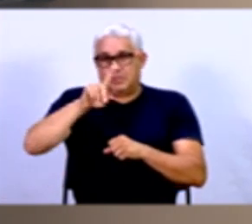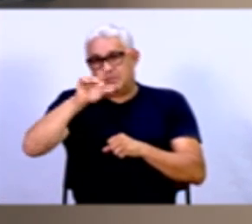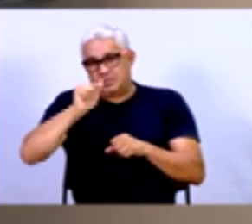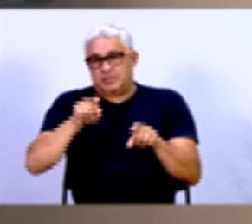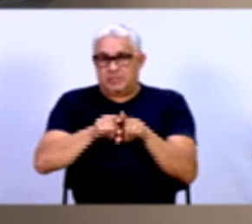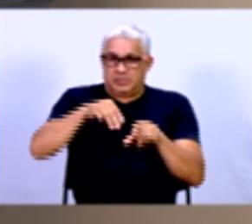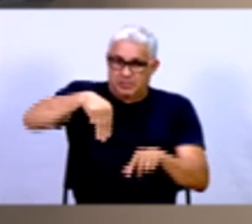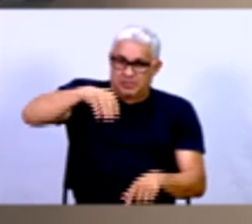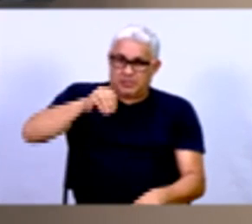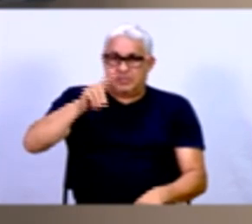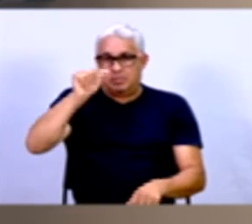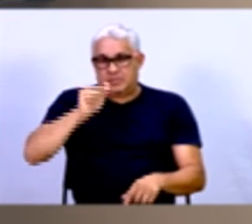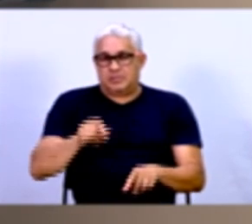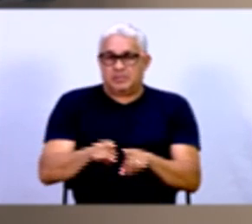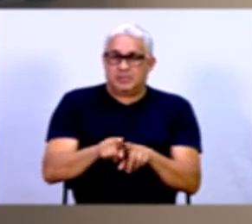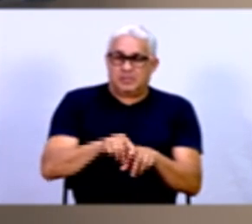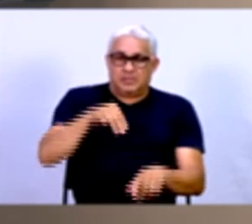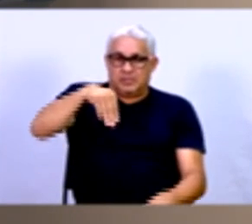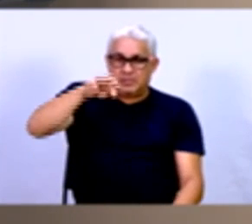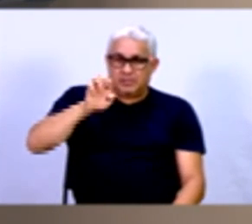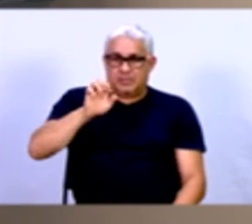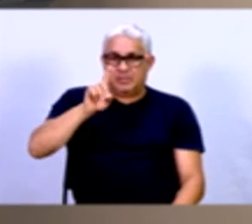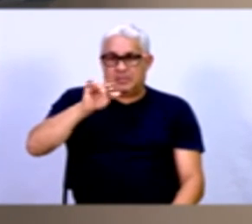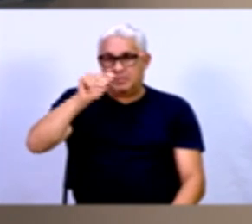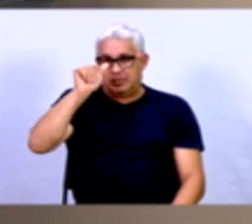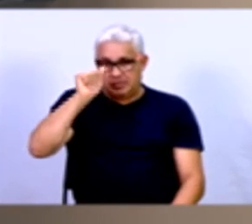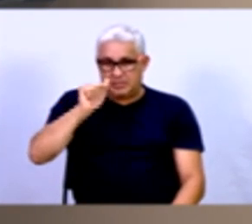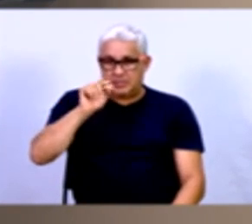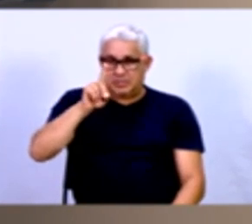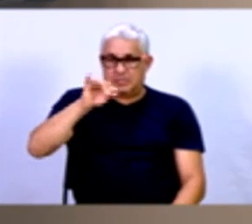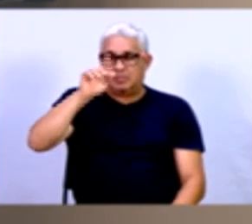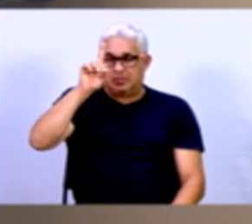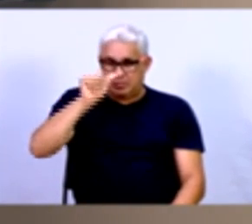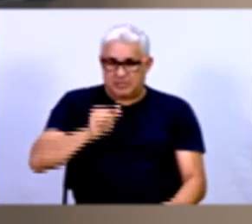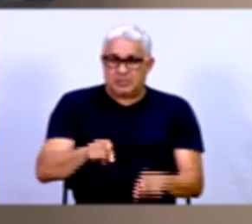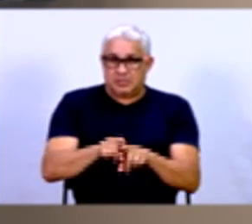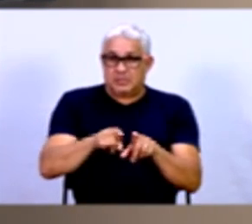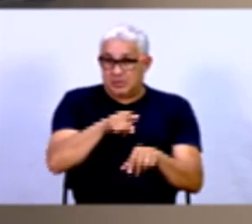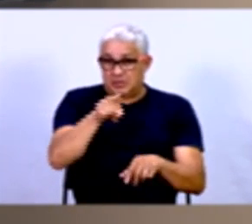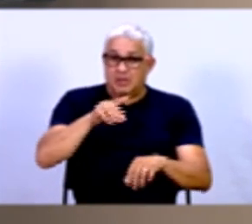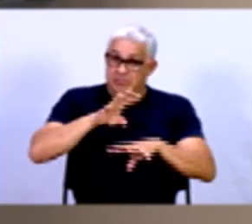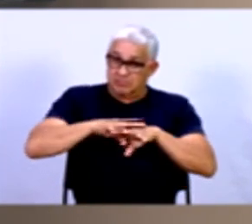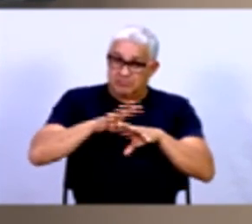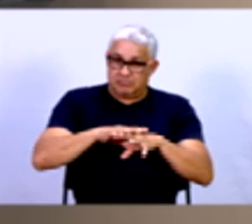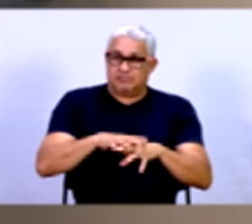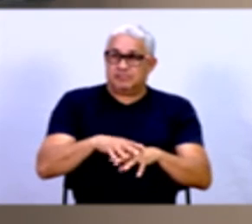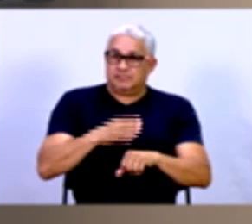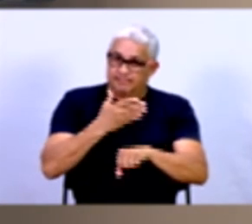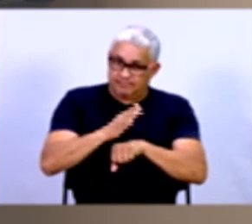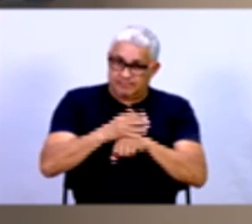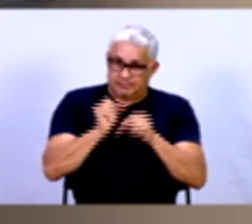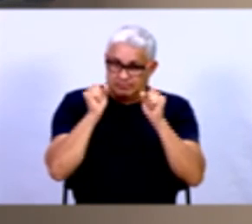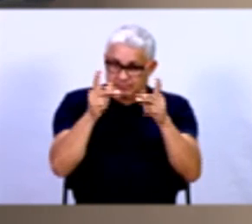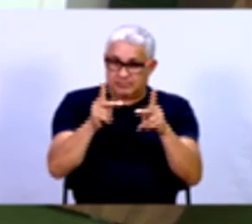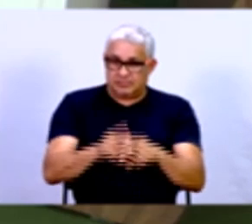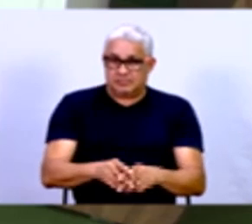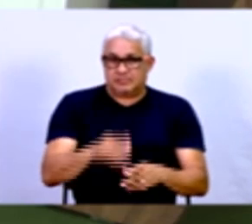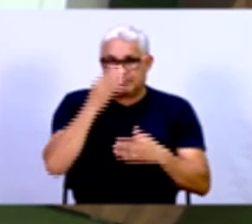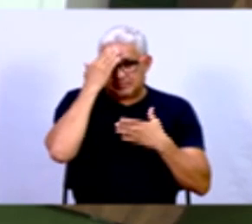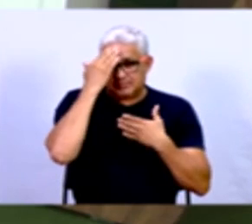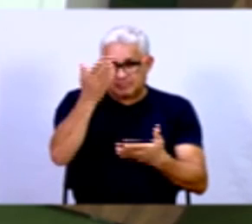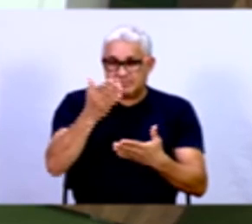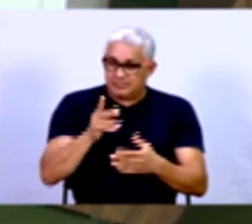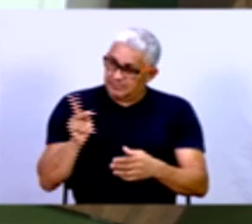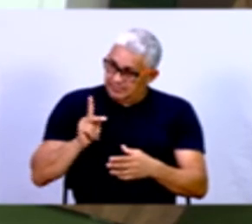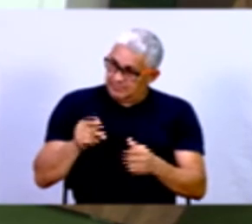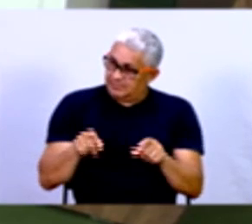né? Medidas de dispersão. Então, eu espero que vocês estejam afiados aí na matemática para a gente dar continuidade, tá? Muito obrigado,